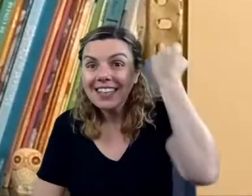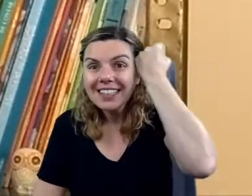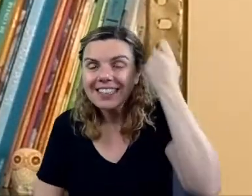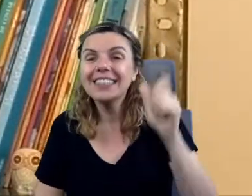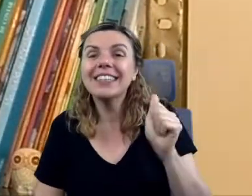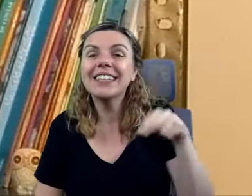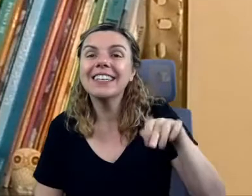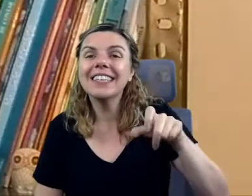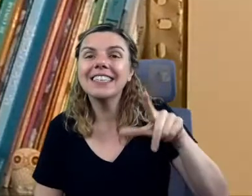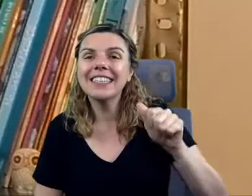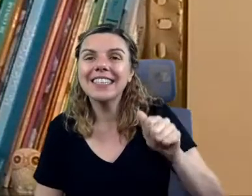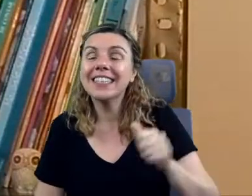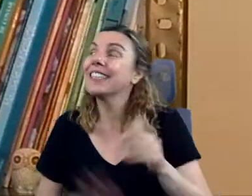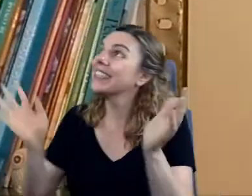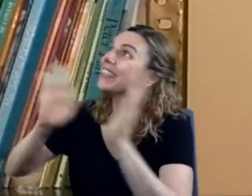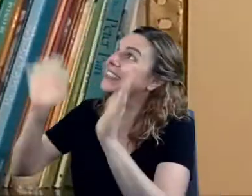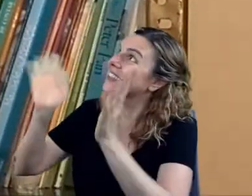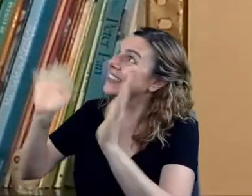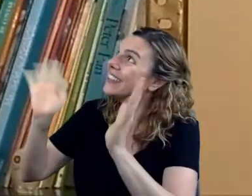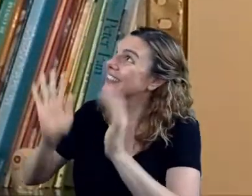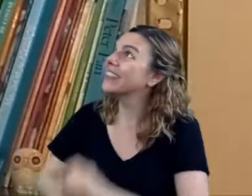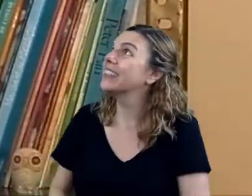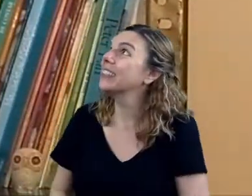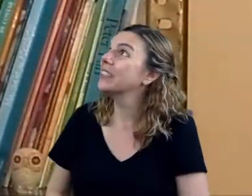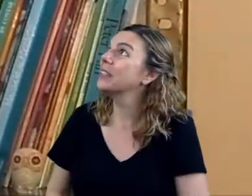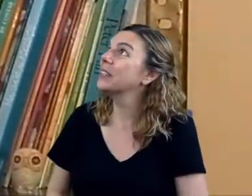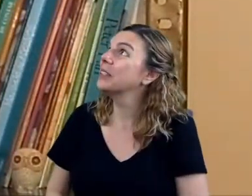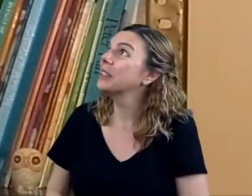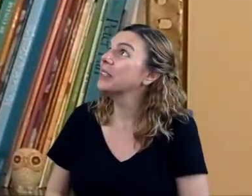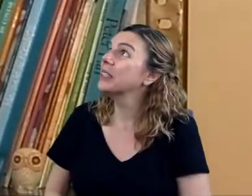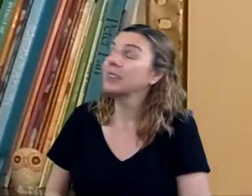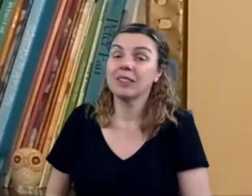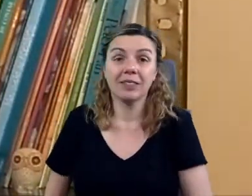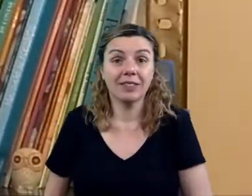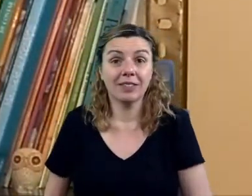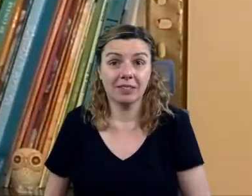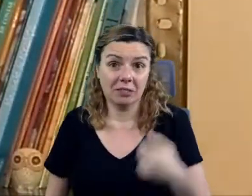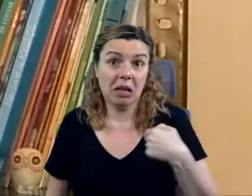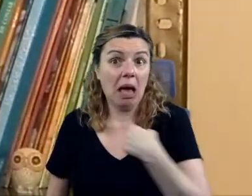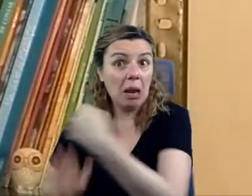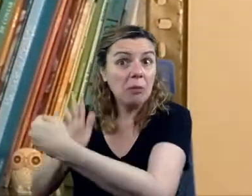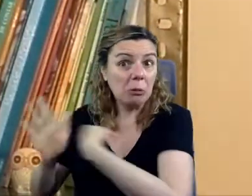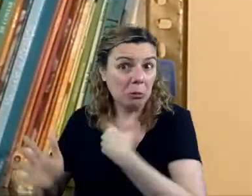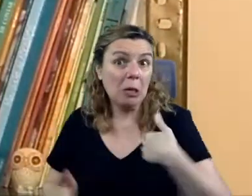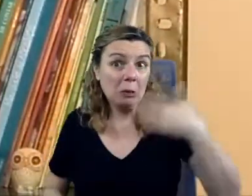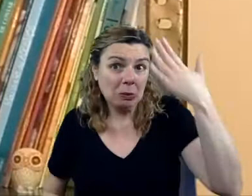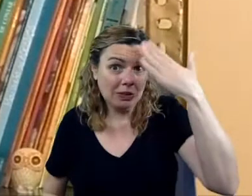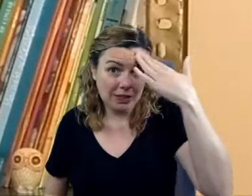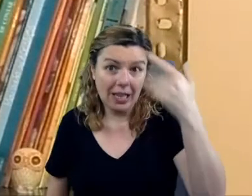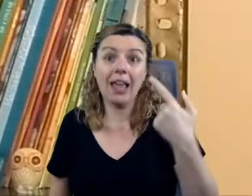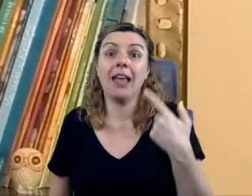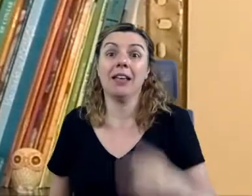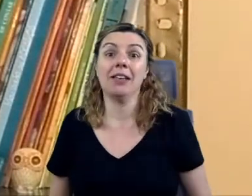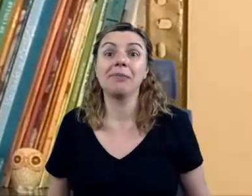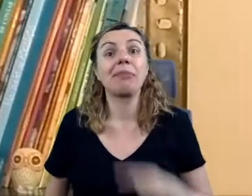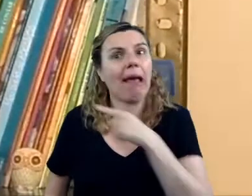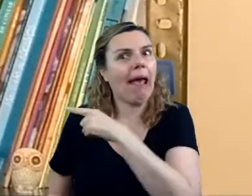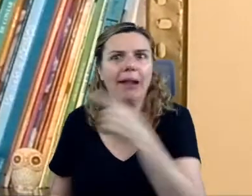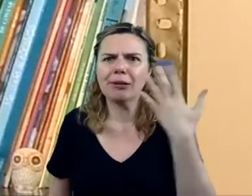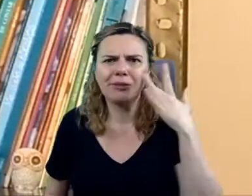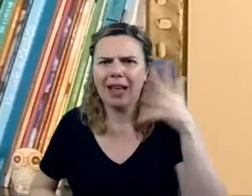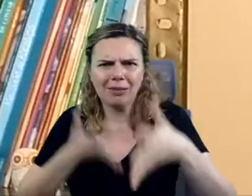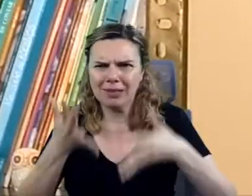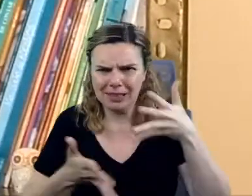Ângela. Oi, Ângela. Tu sabe o que eu vim fazer aqui hoje? Não, calma, calma. Devagar.